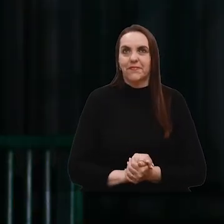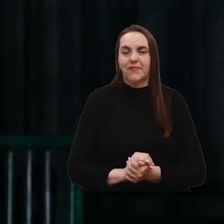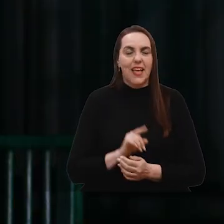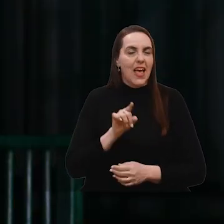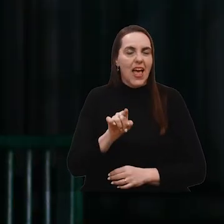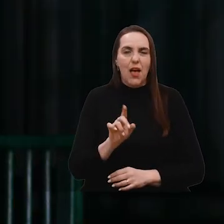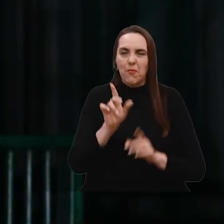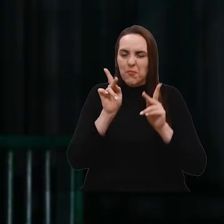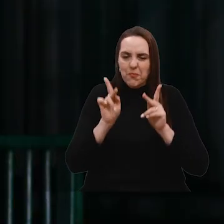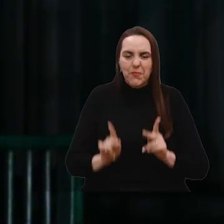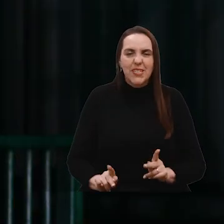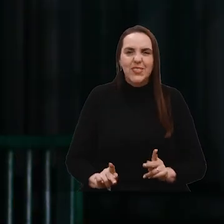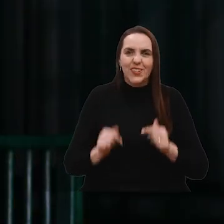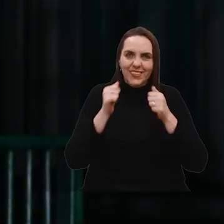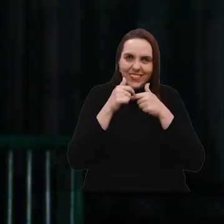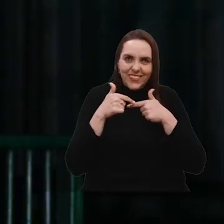além.